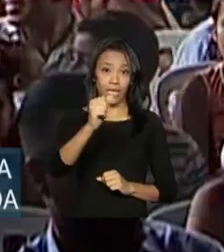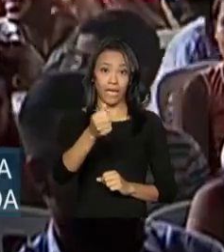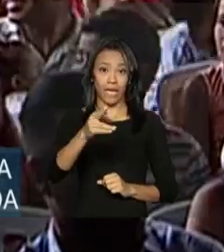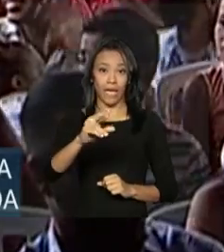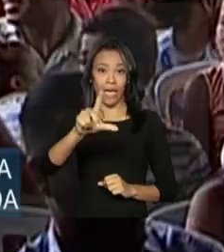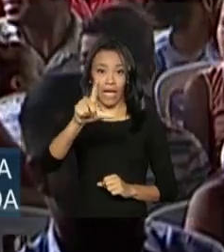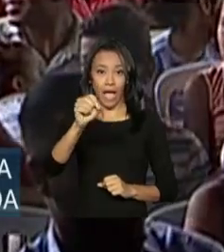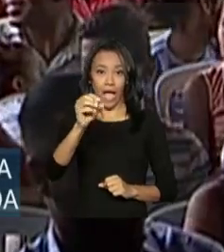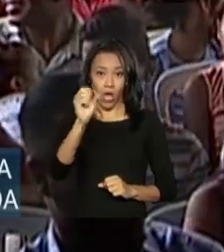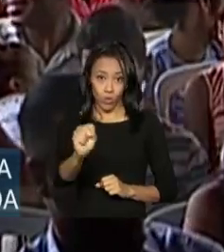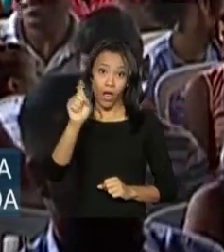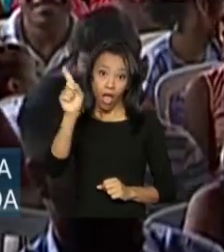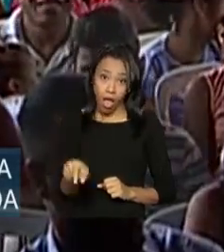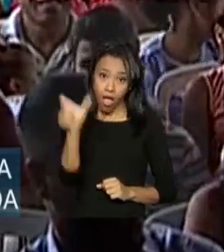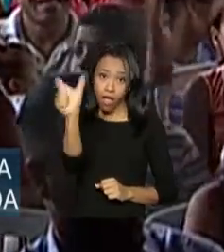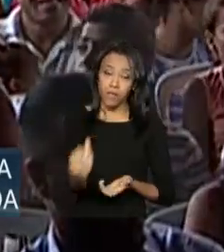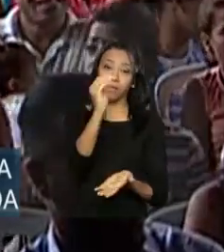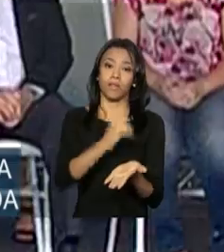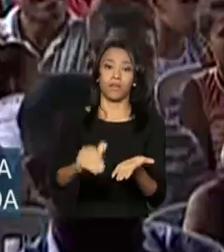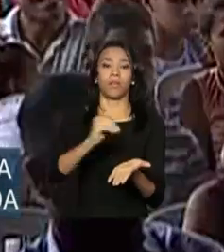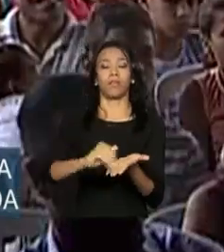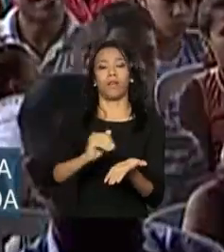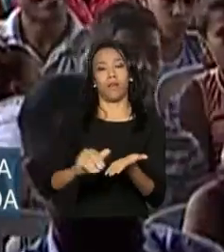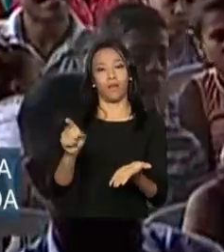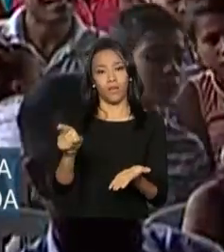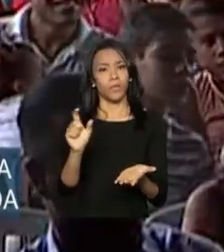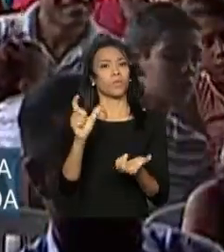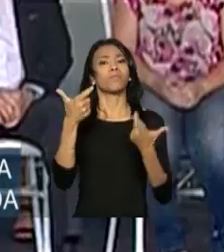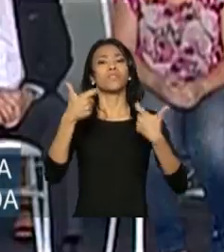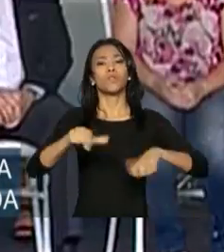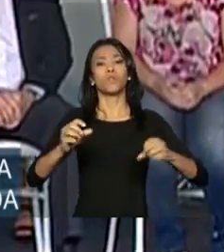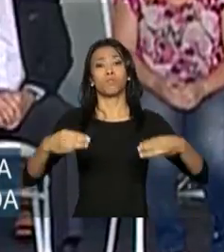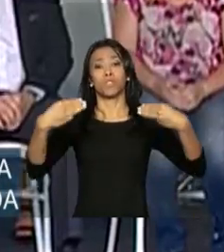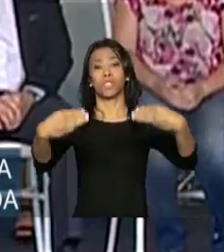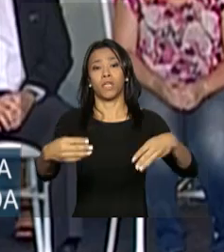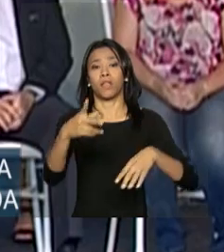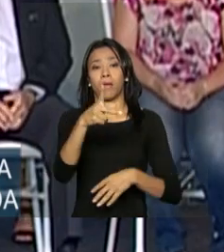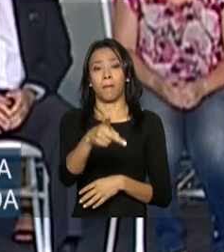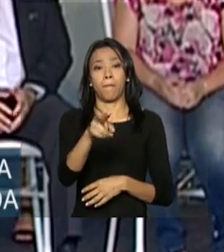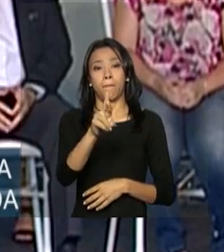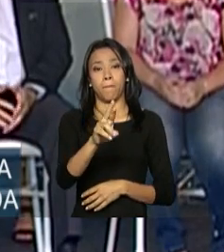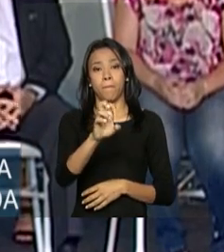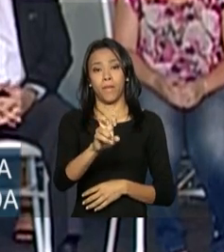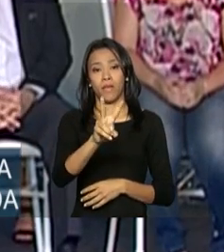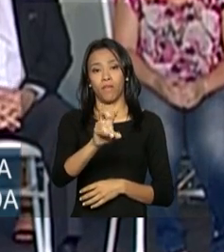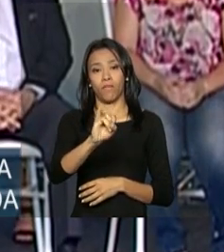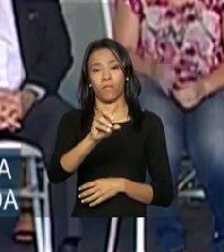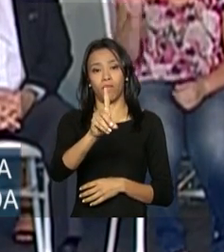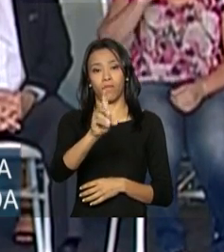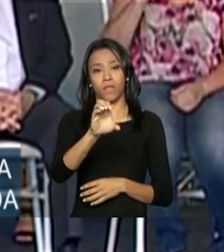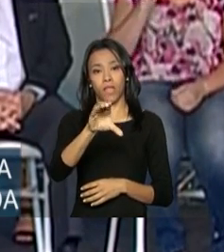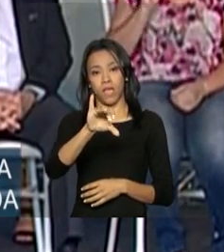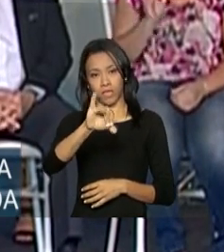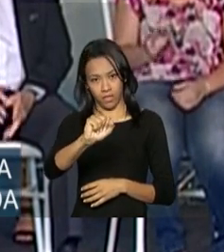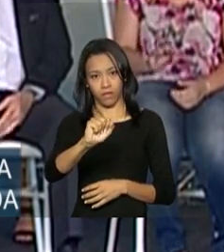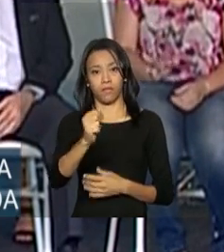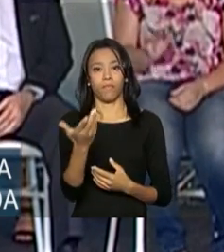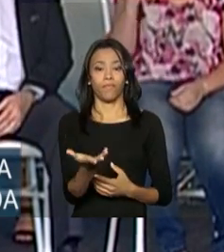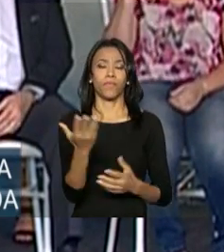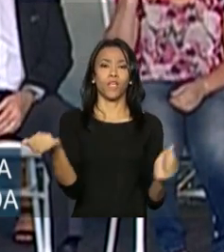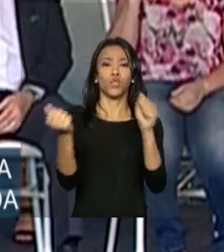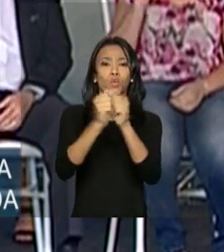secretário especial da Previdência, que está lá junto com a prefeita Cristina do